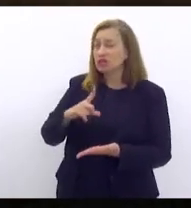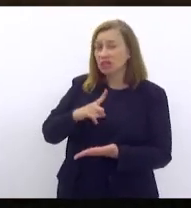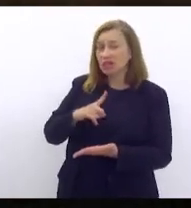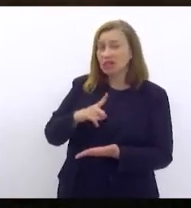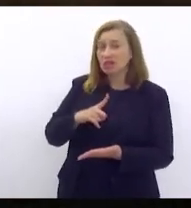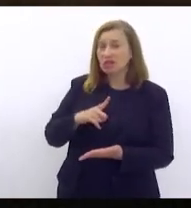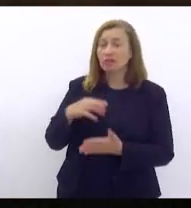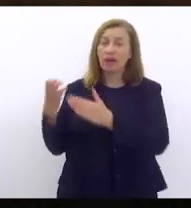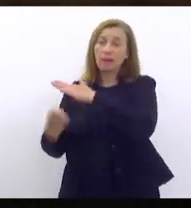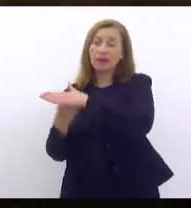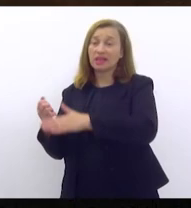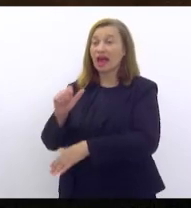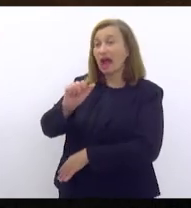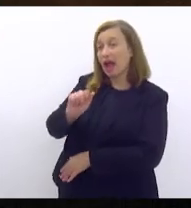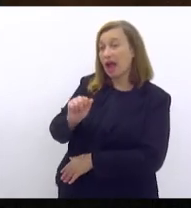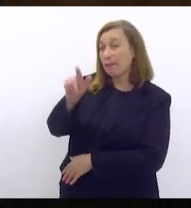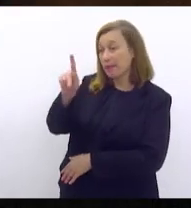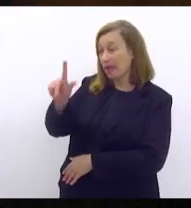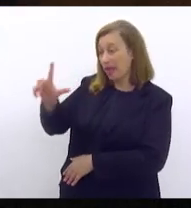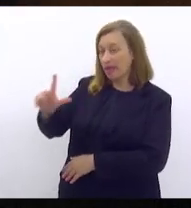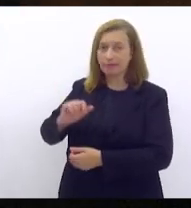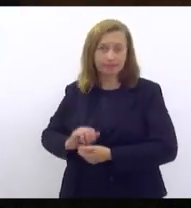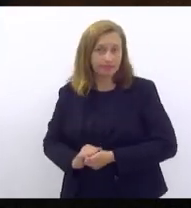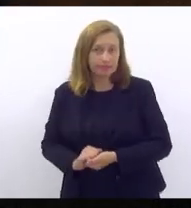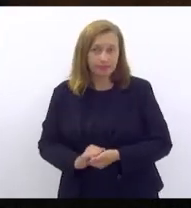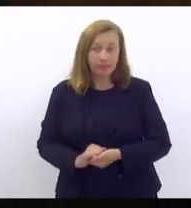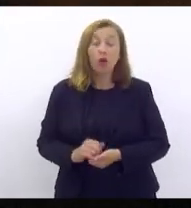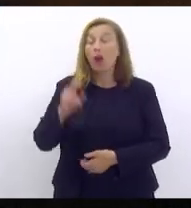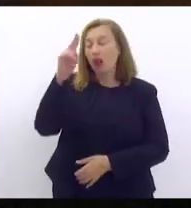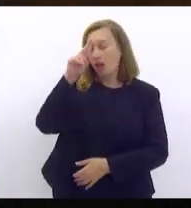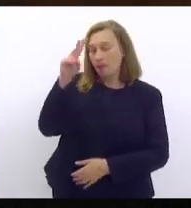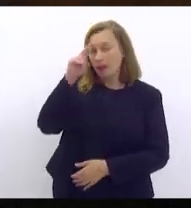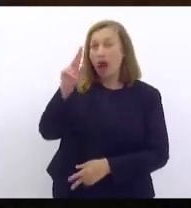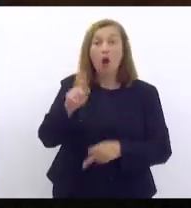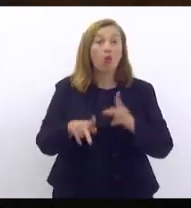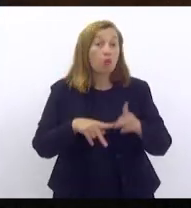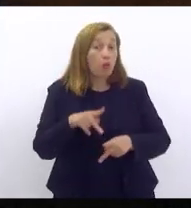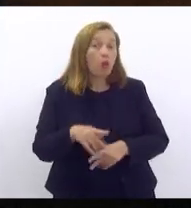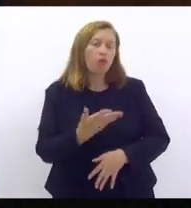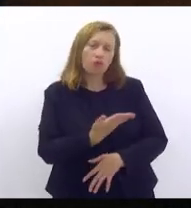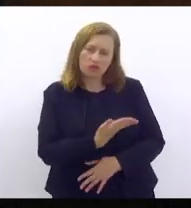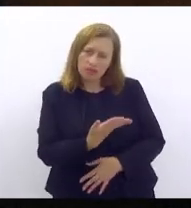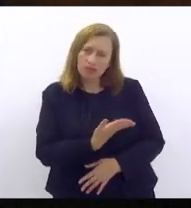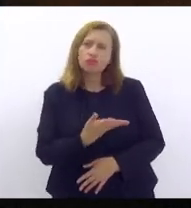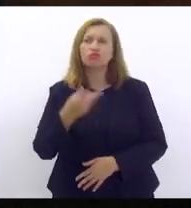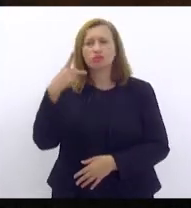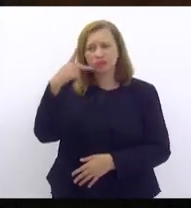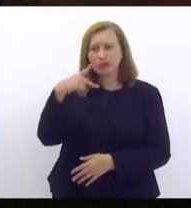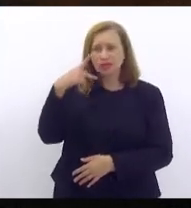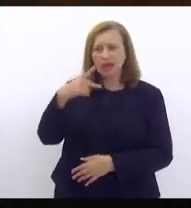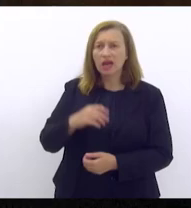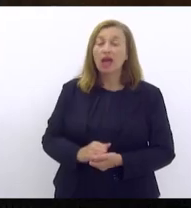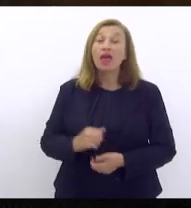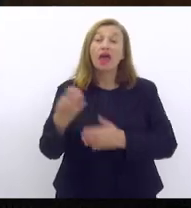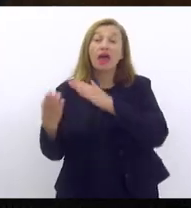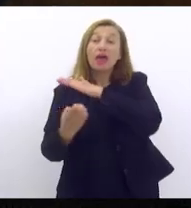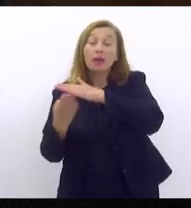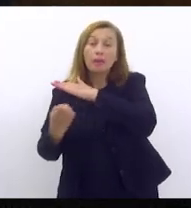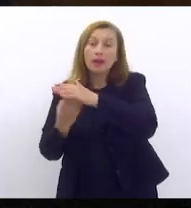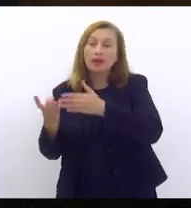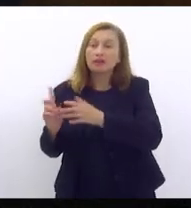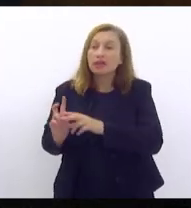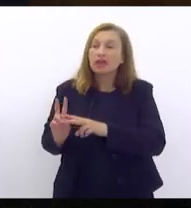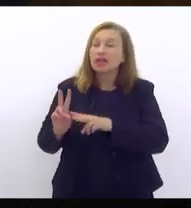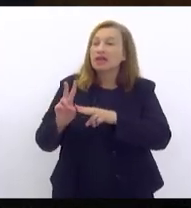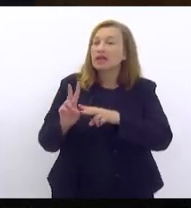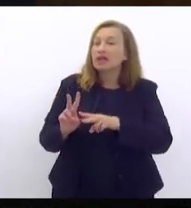APL. Empresa APL, vou aqui relembrar a população e aos nobres colegas parlamentares, é a empresa que prende o seu